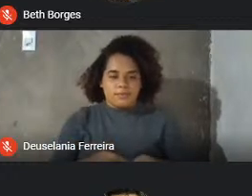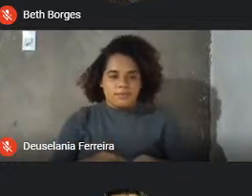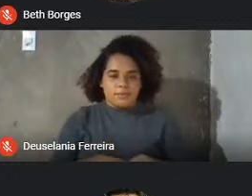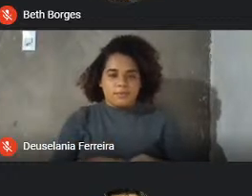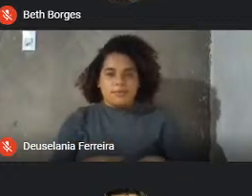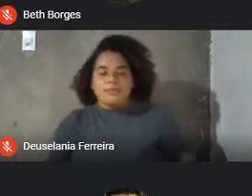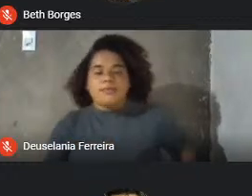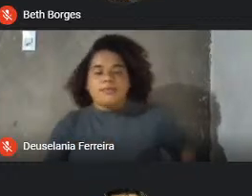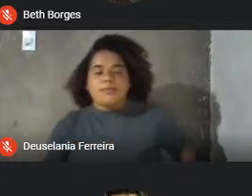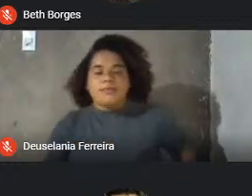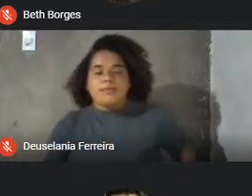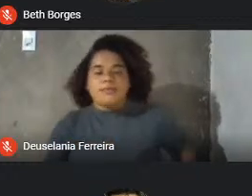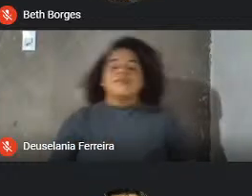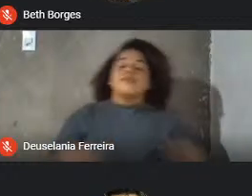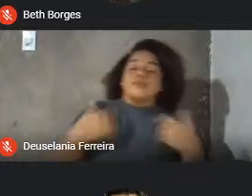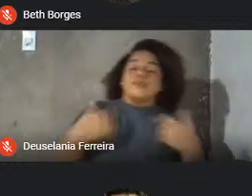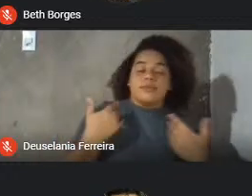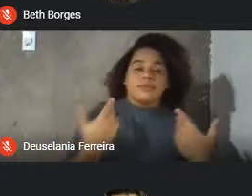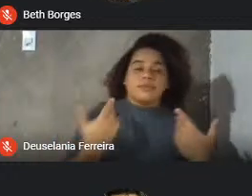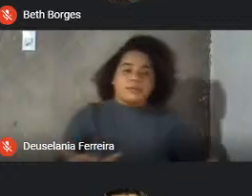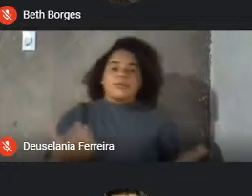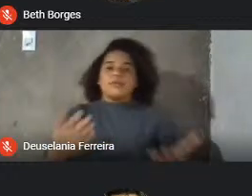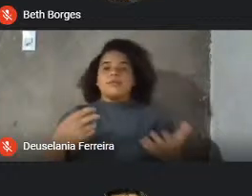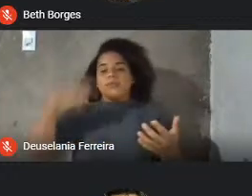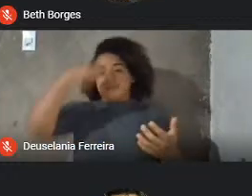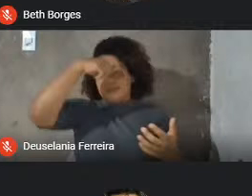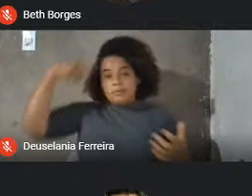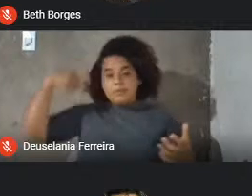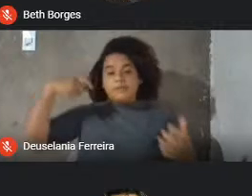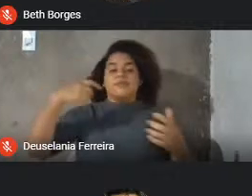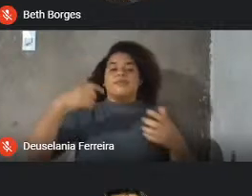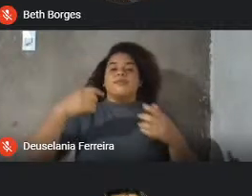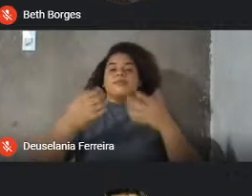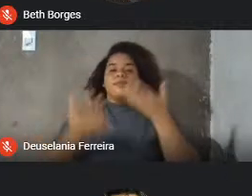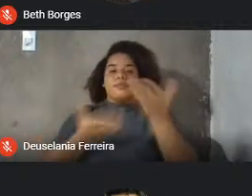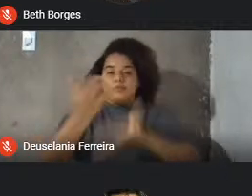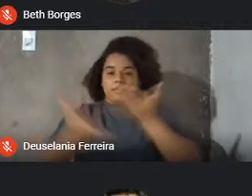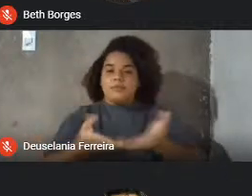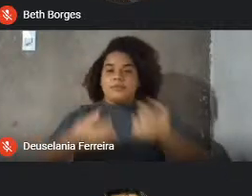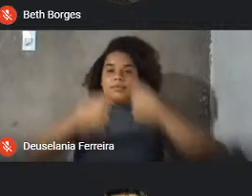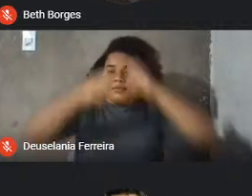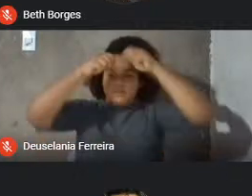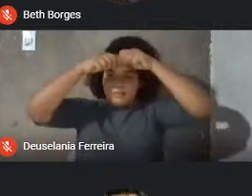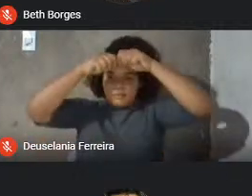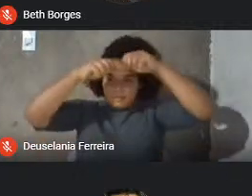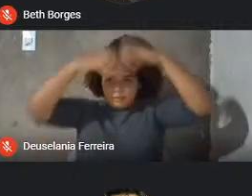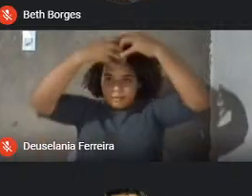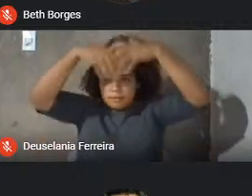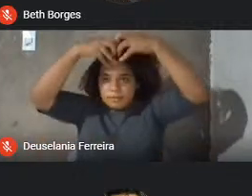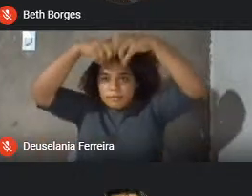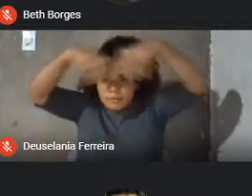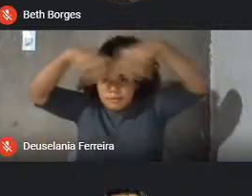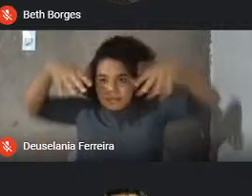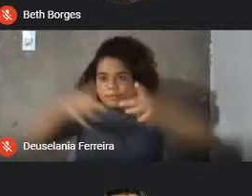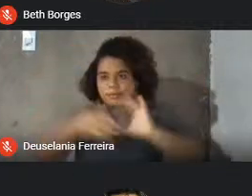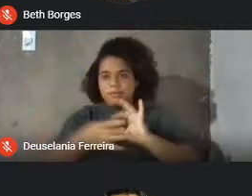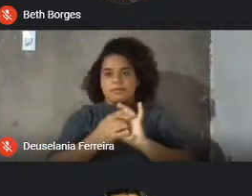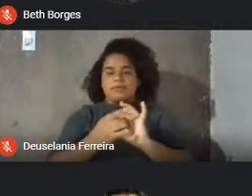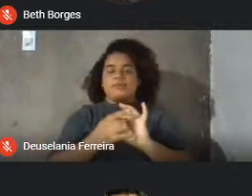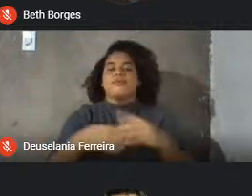Obrigado. Então, a hipnose na terapia de esquemas, o que é? Como acontece isso,